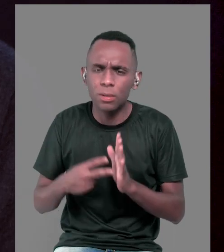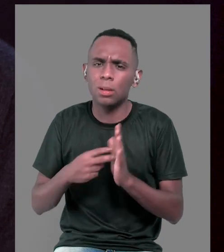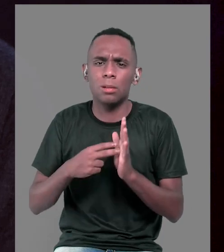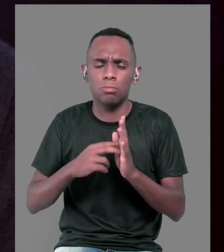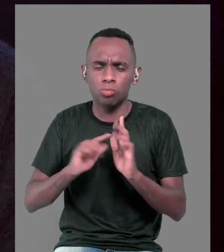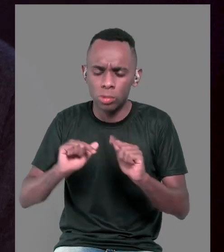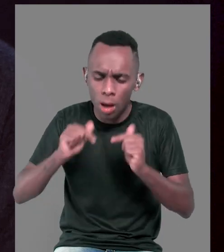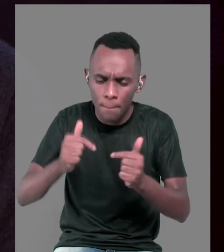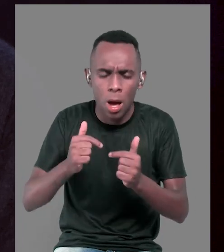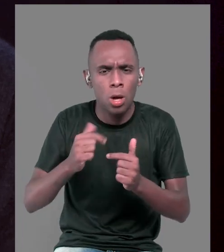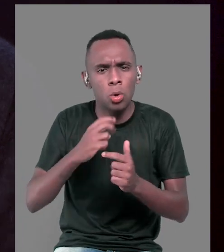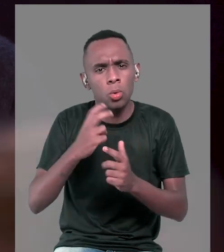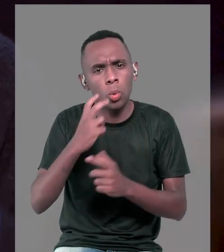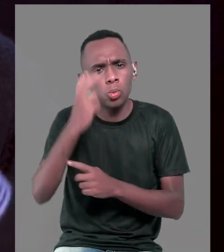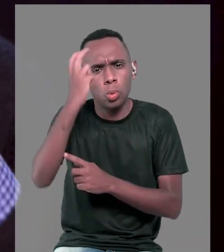país,